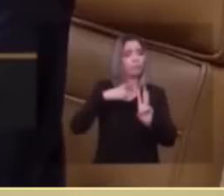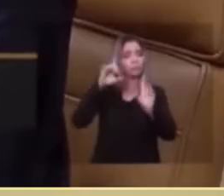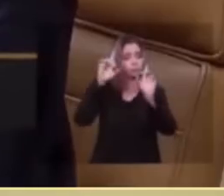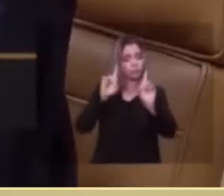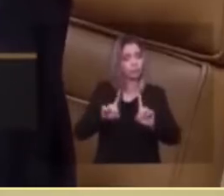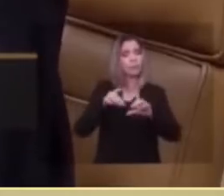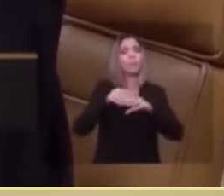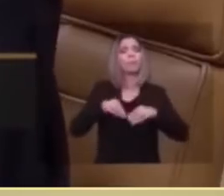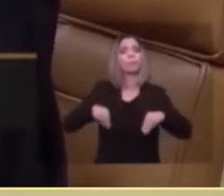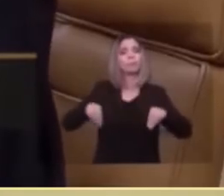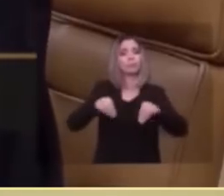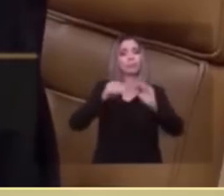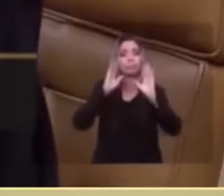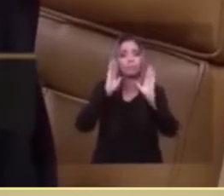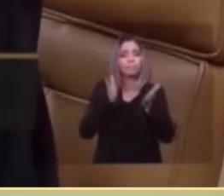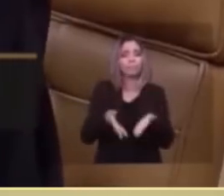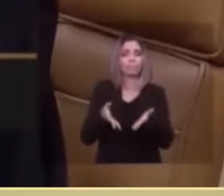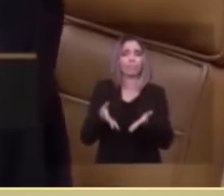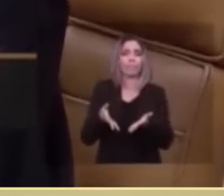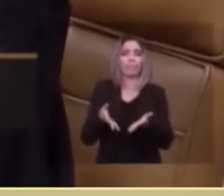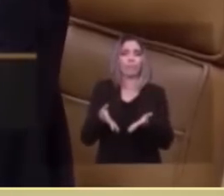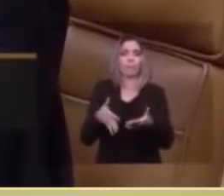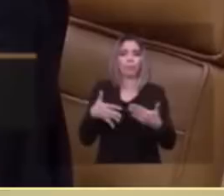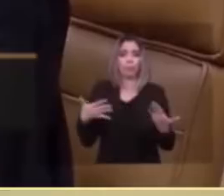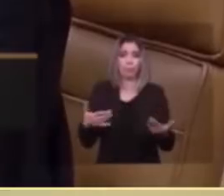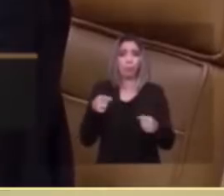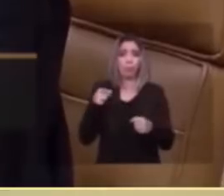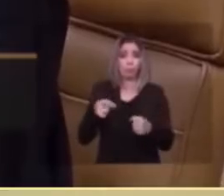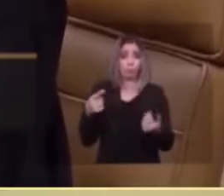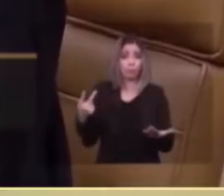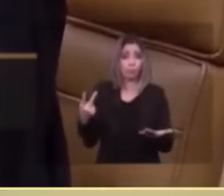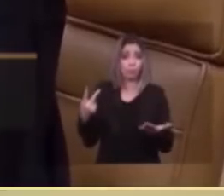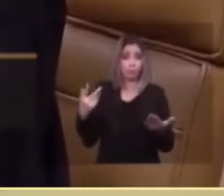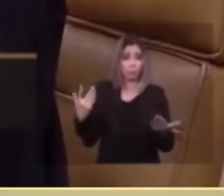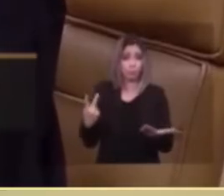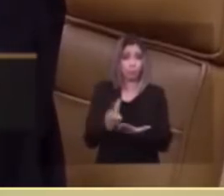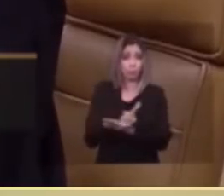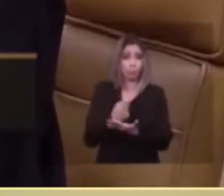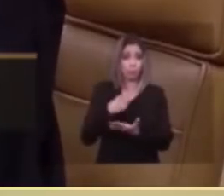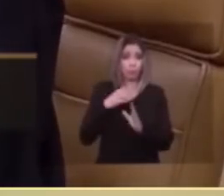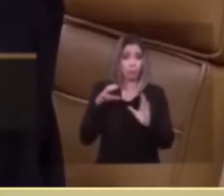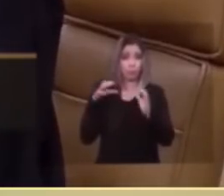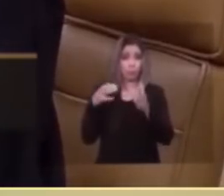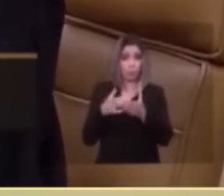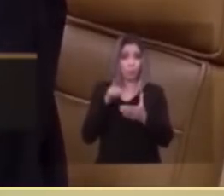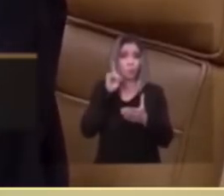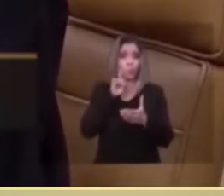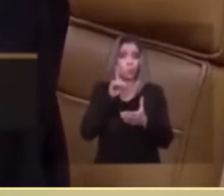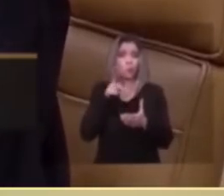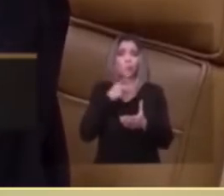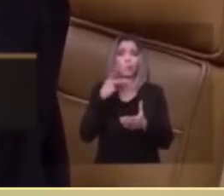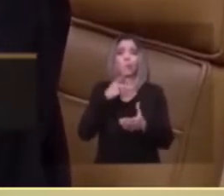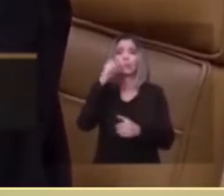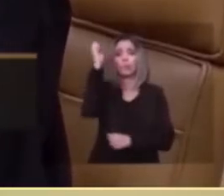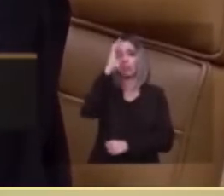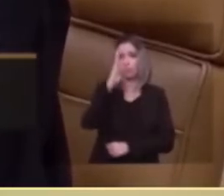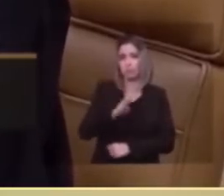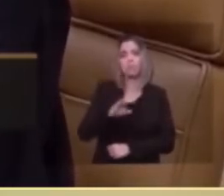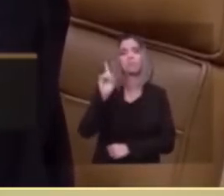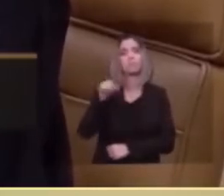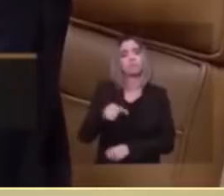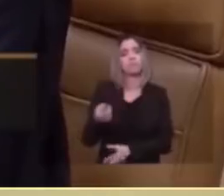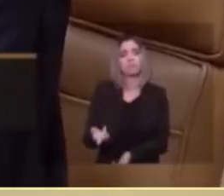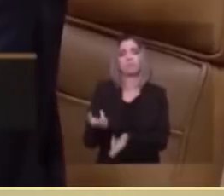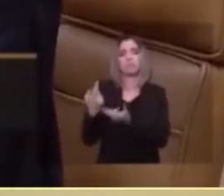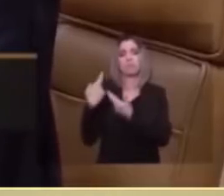nenhum deles... Assim, eu posso dizer para vocês assim, nenhum deles, gente assim, da categoria, assim,